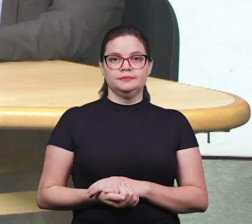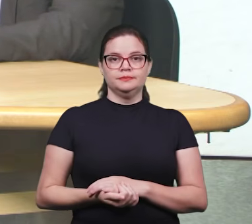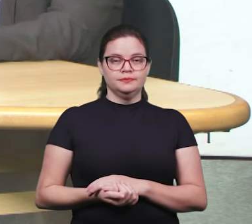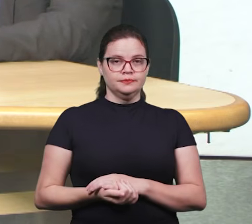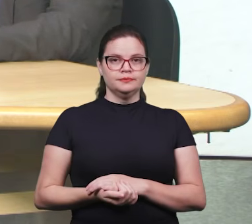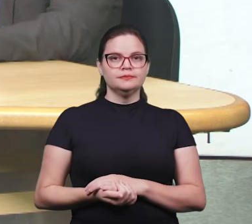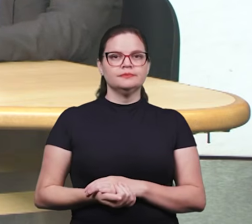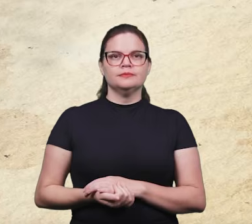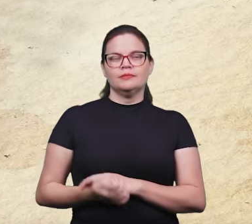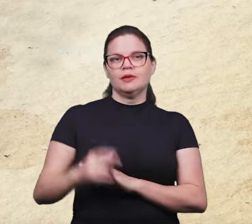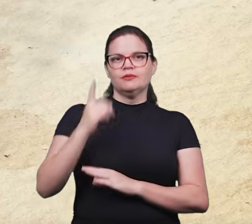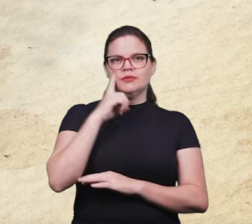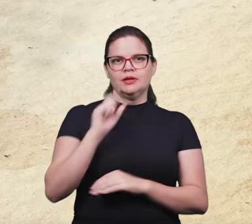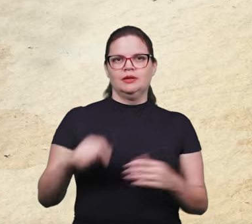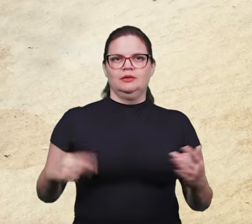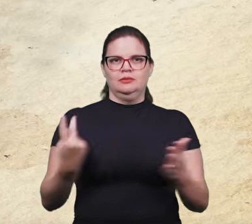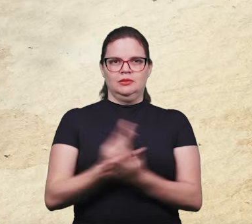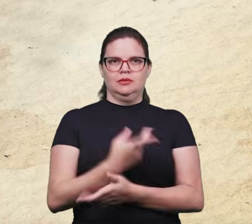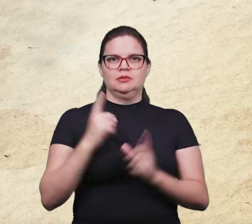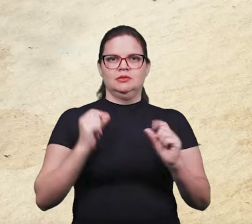só, sucedeu que